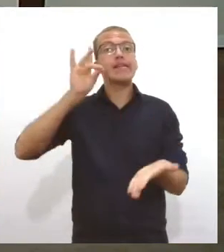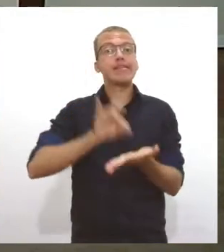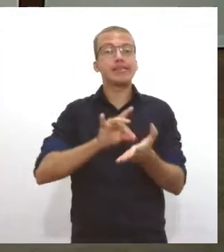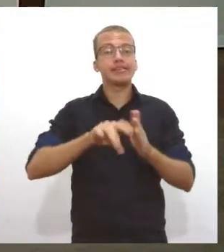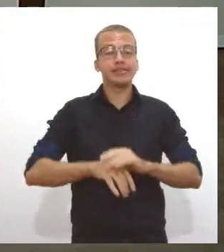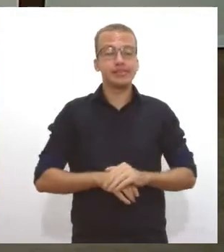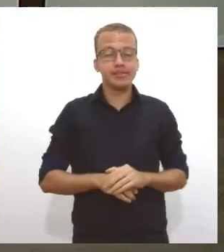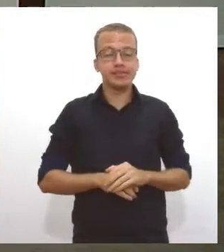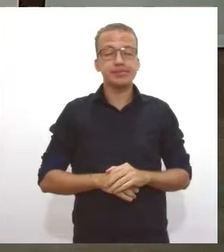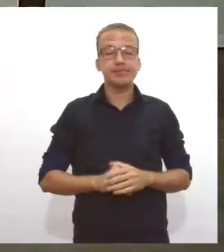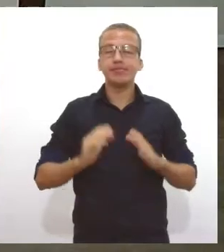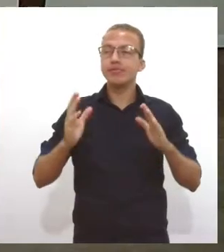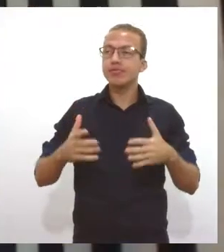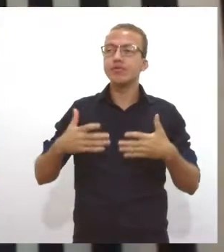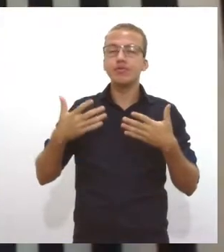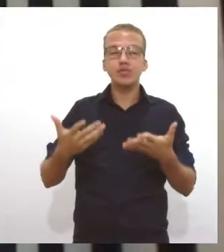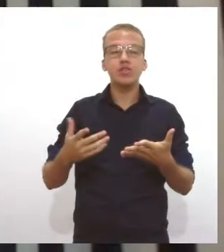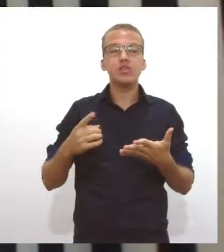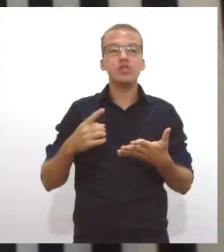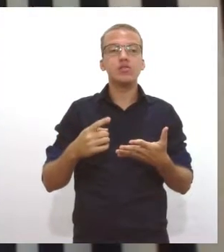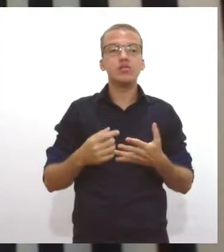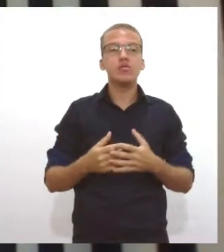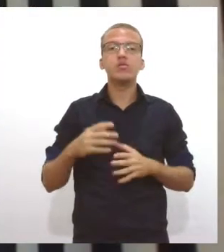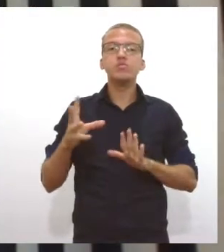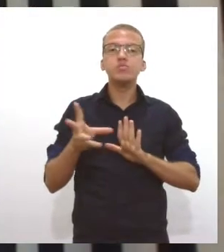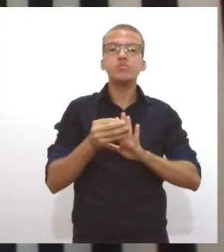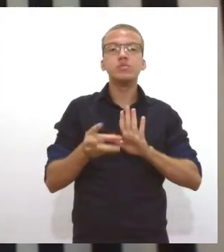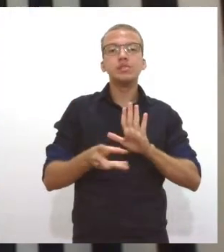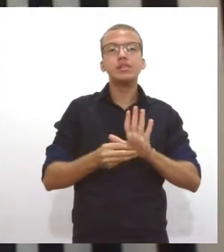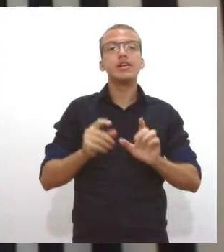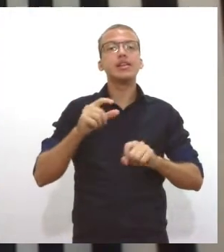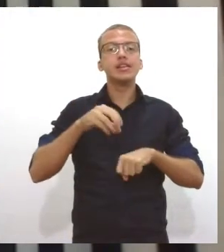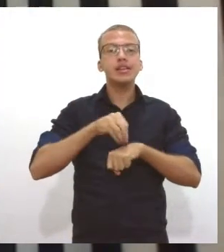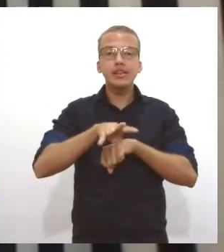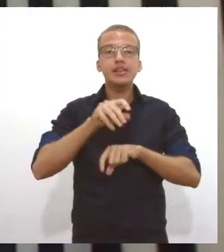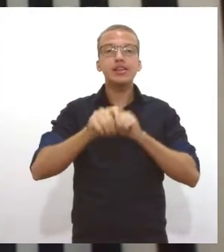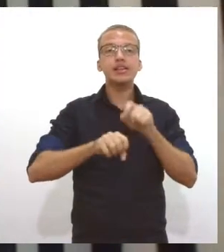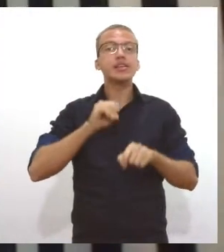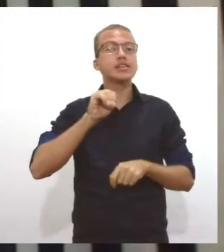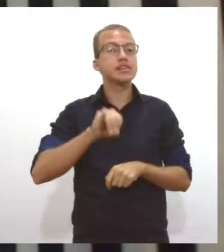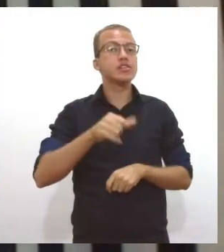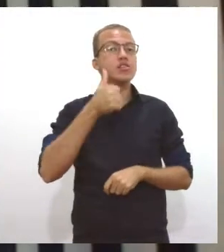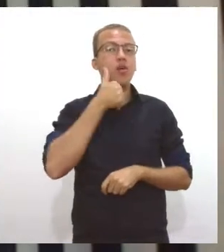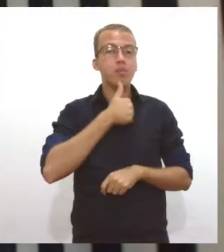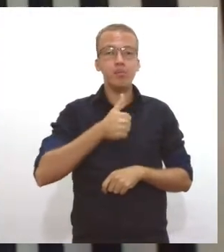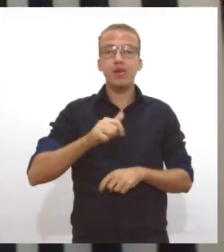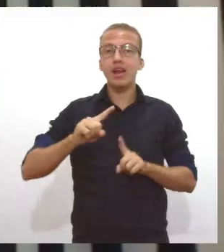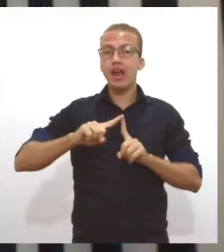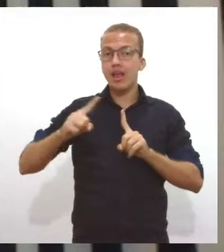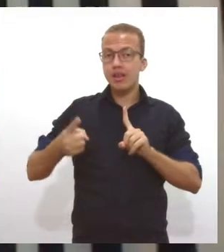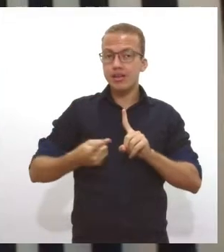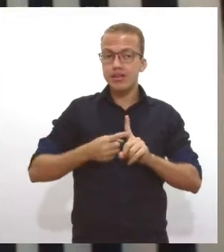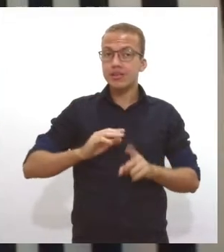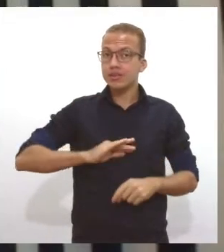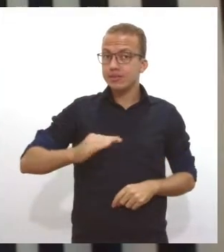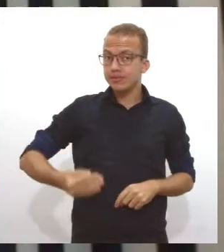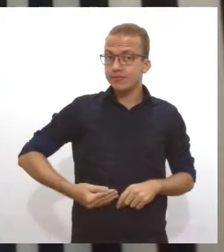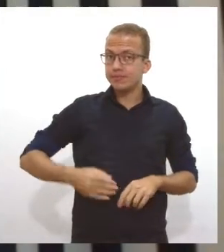os dados que nós temos é que uma grávida que pega corrigir Ela tem 22 vezes